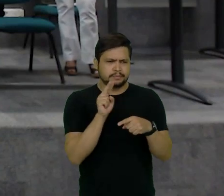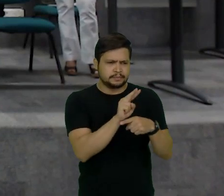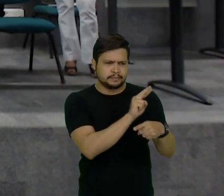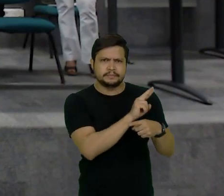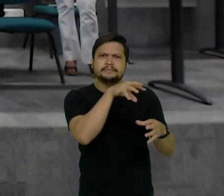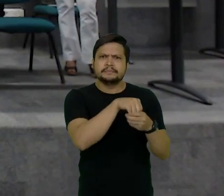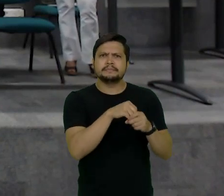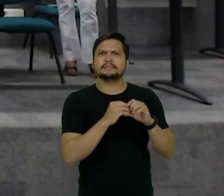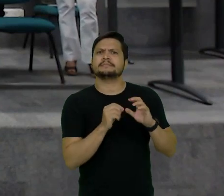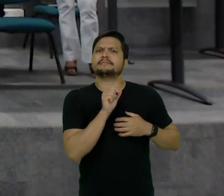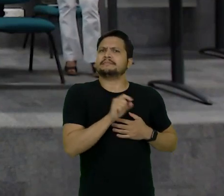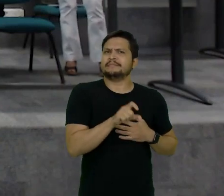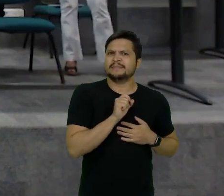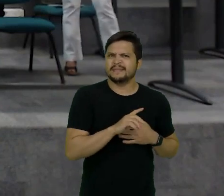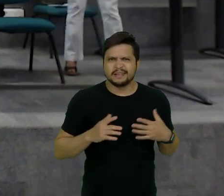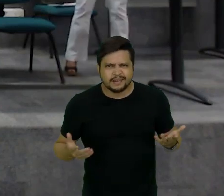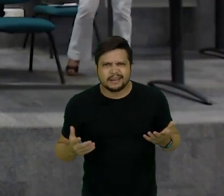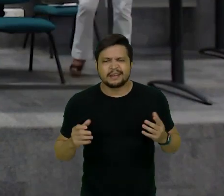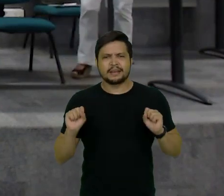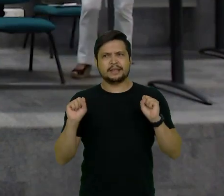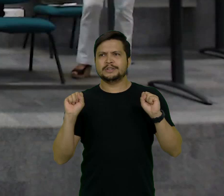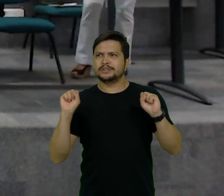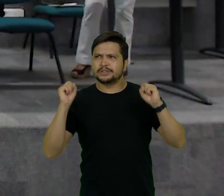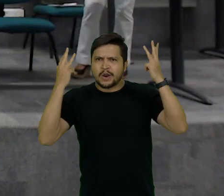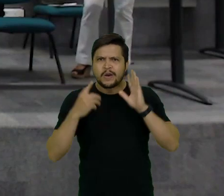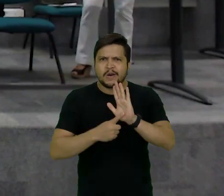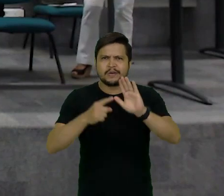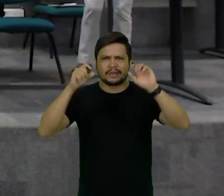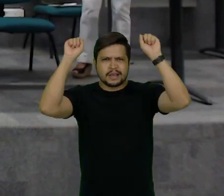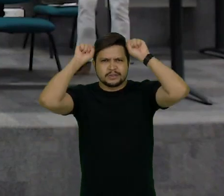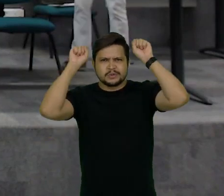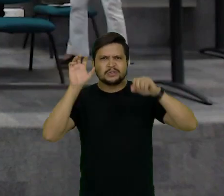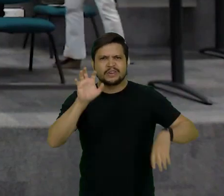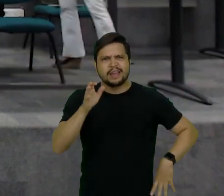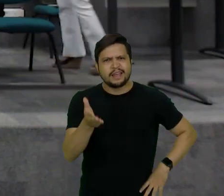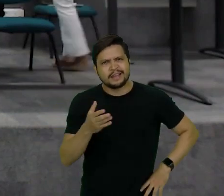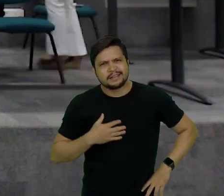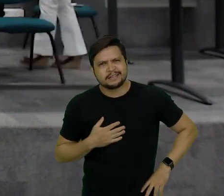Ceará, e Sobral zootecnia, que show da Xuxa é esse, né?